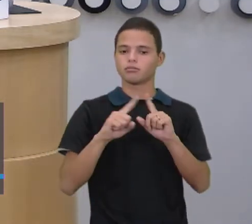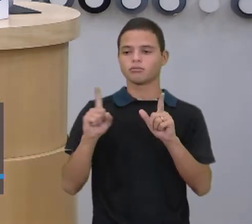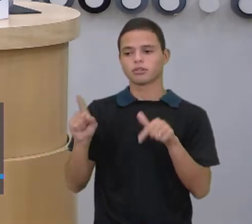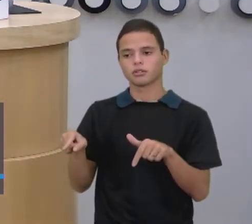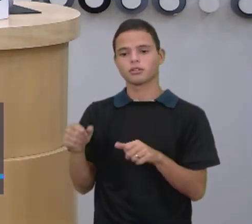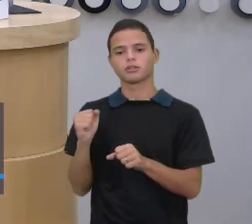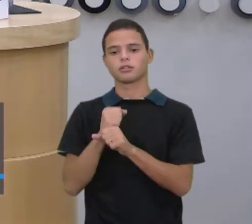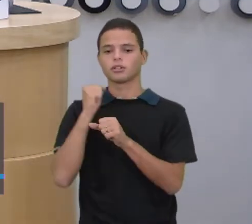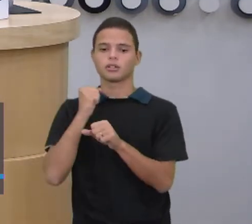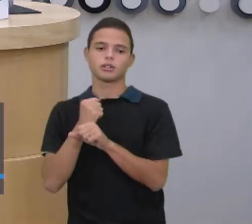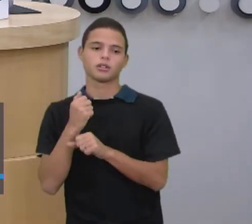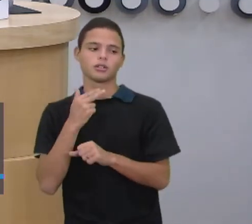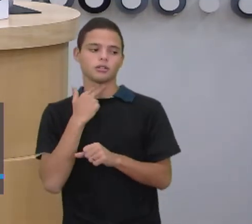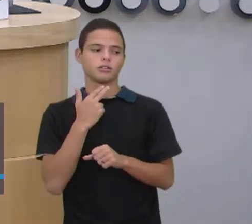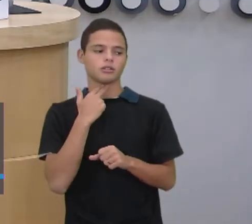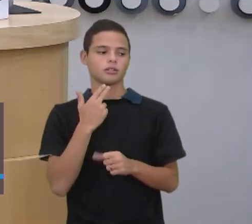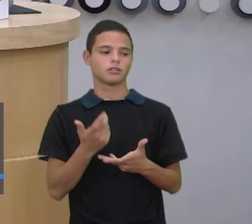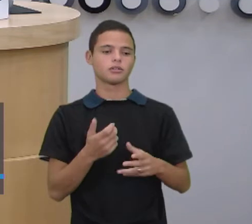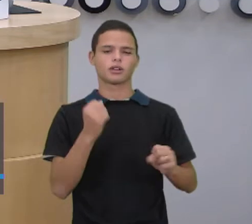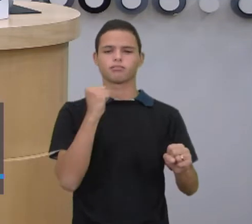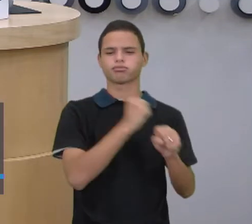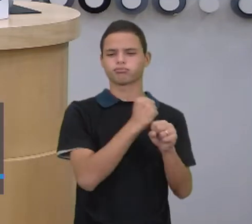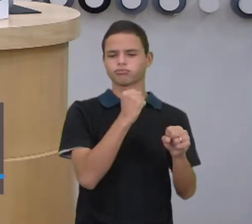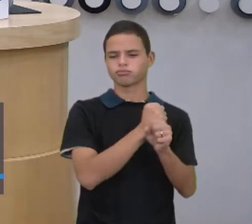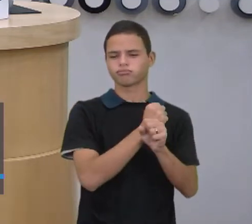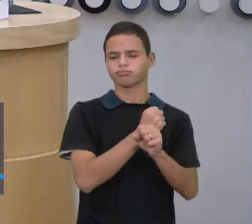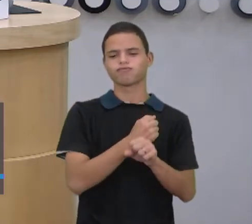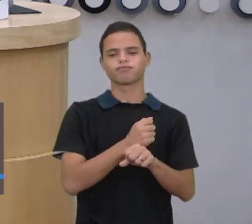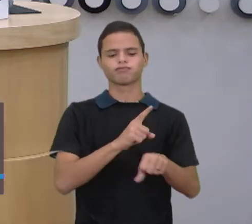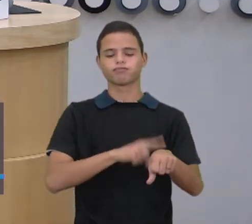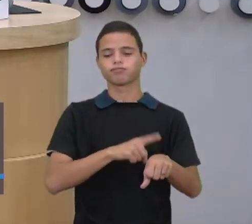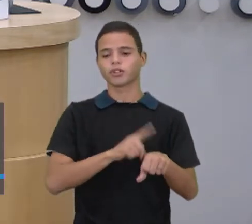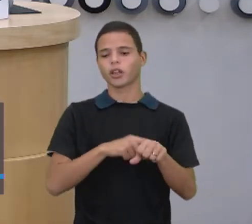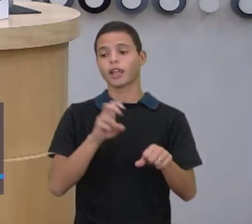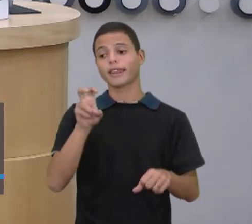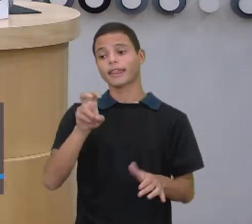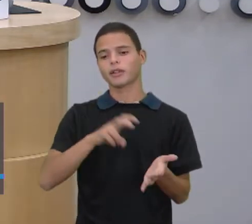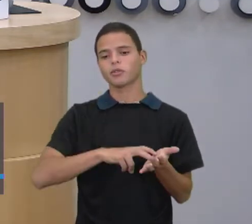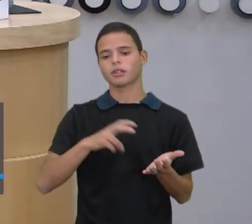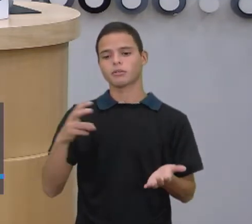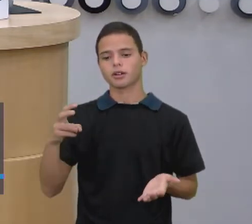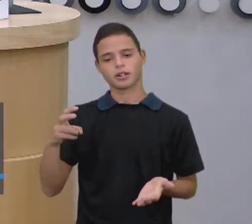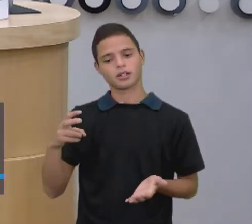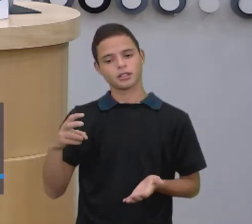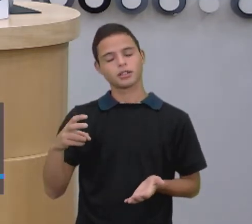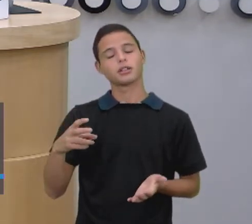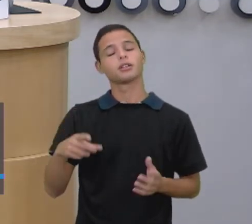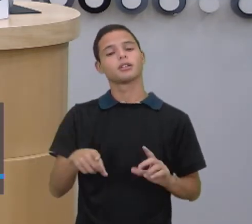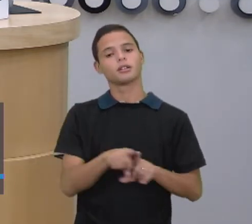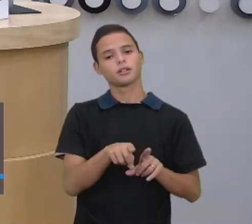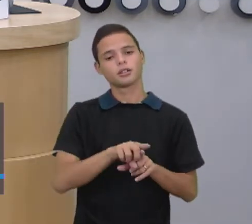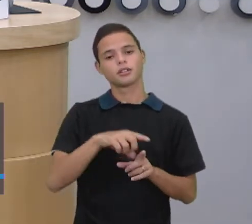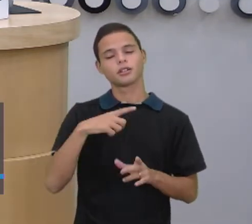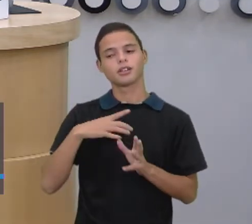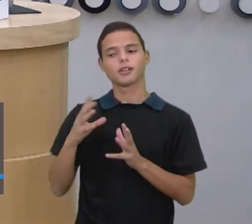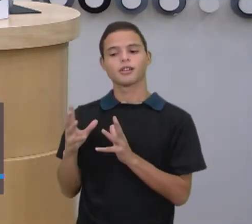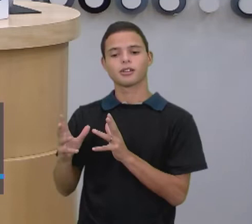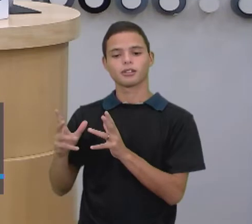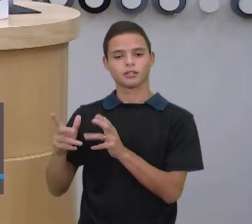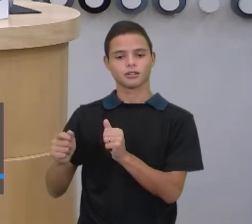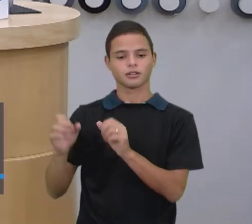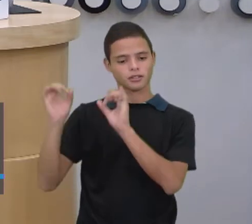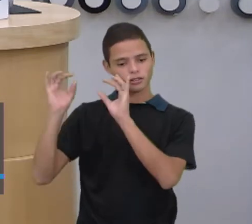construção não vão poder ficar batendo martelo às 5 horas da manhã, né? Então também tem todo esse negócio aí, esses